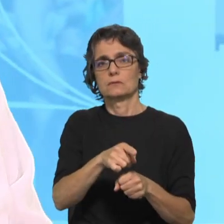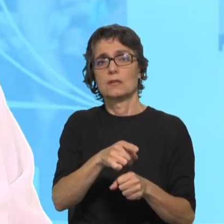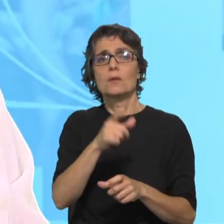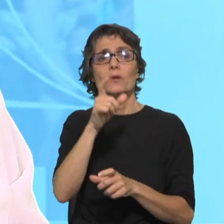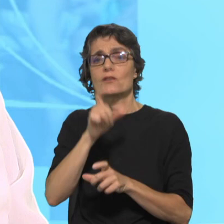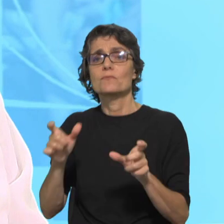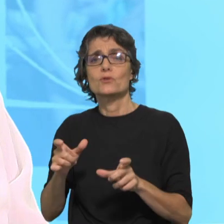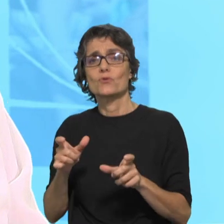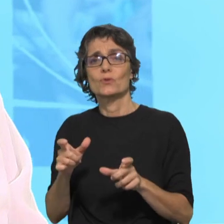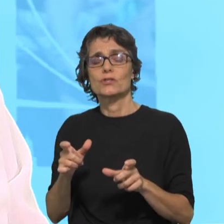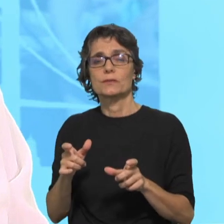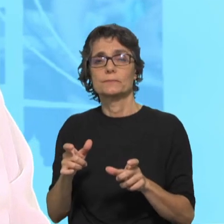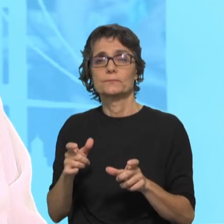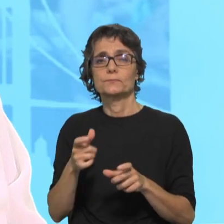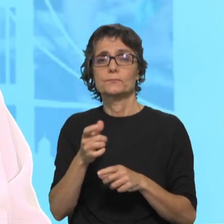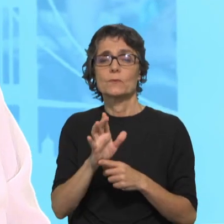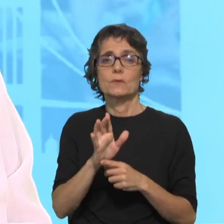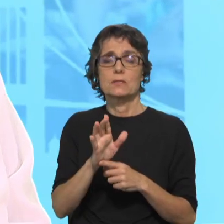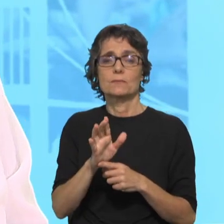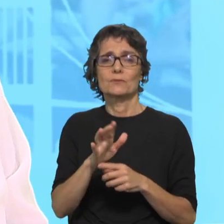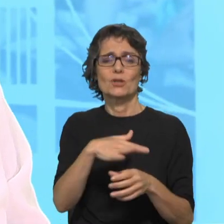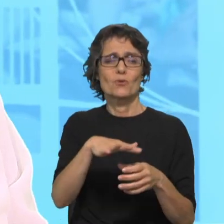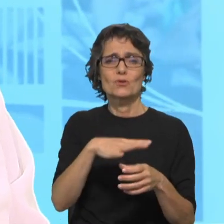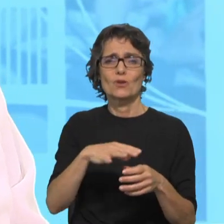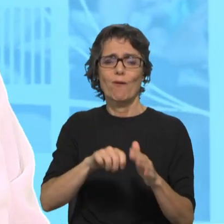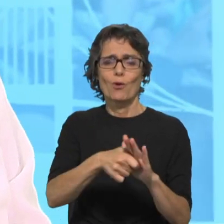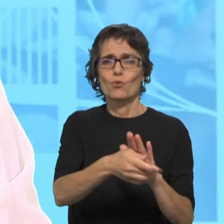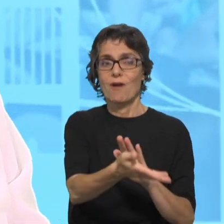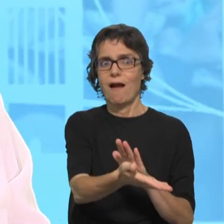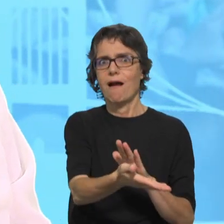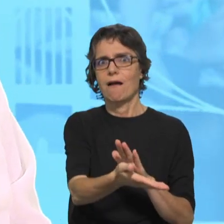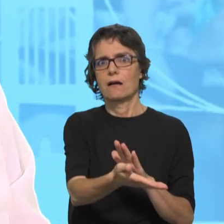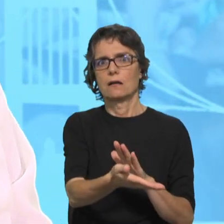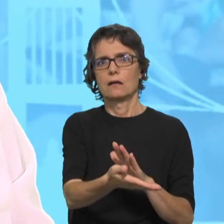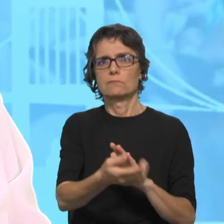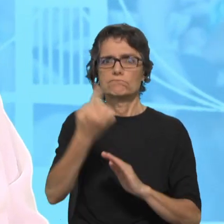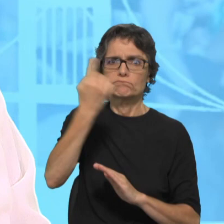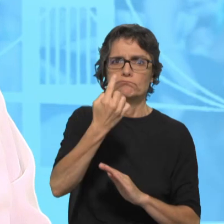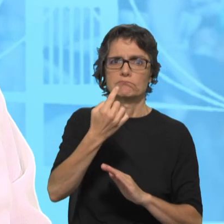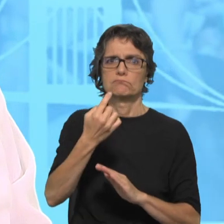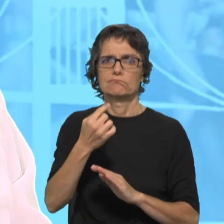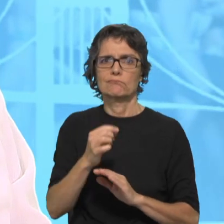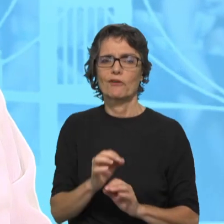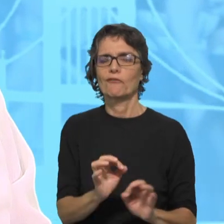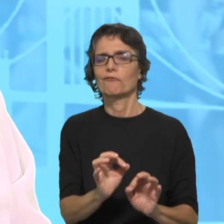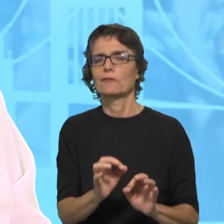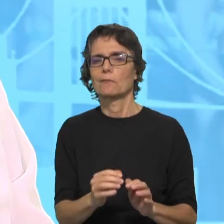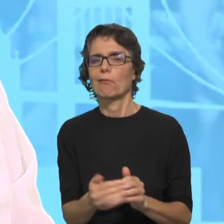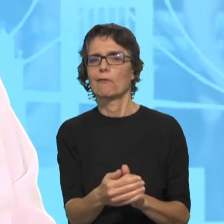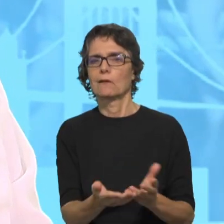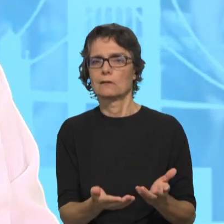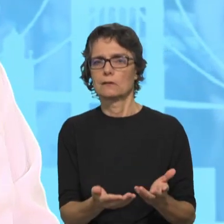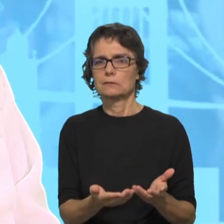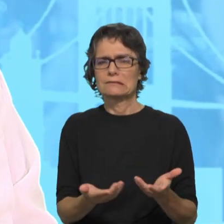identificarem facilmente situações de corrupção, de nepotismo, favorecimentos, veem